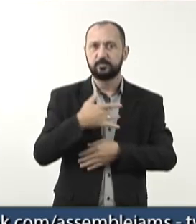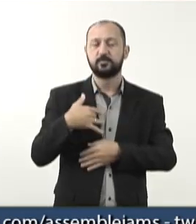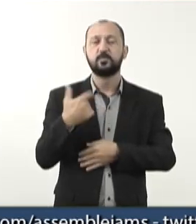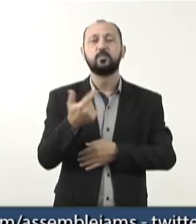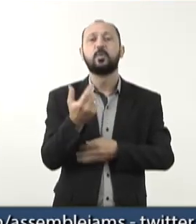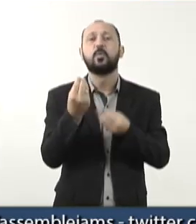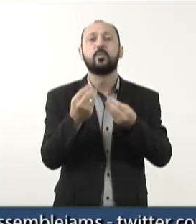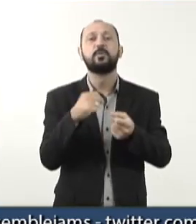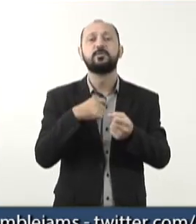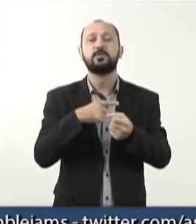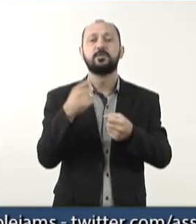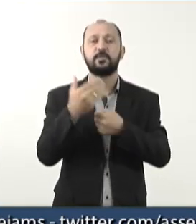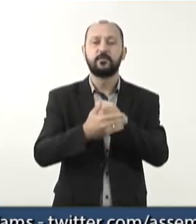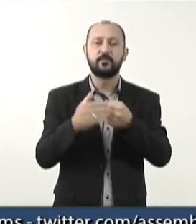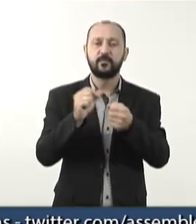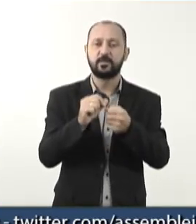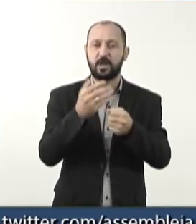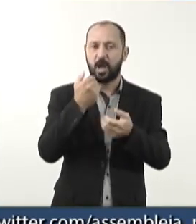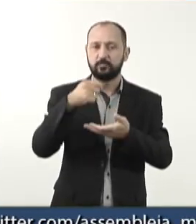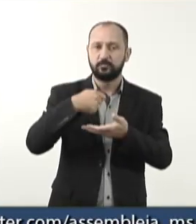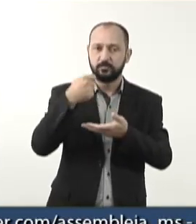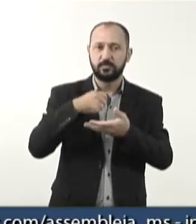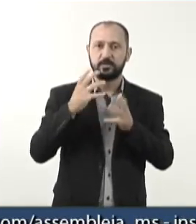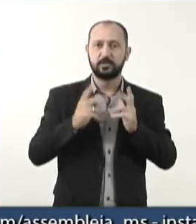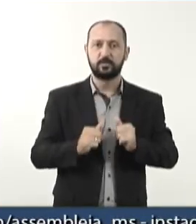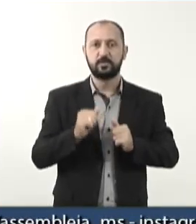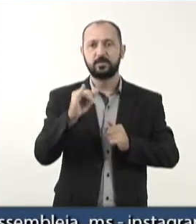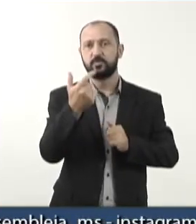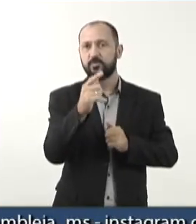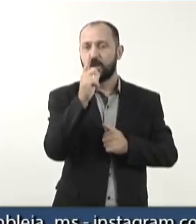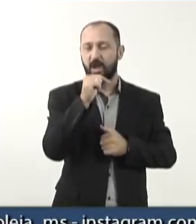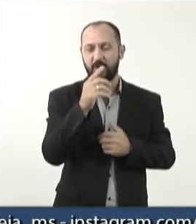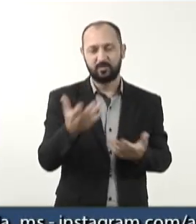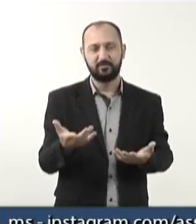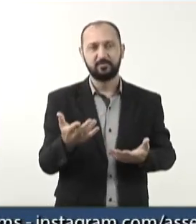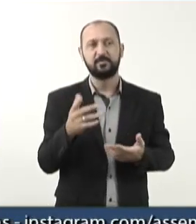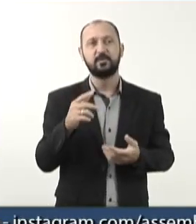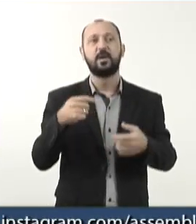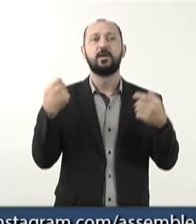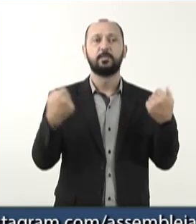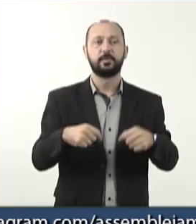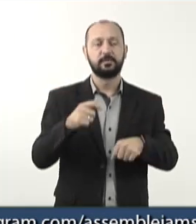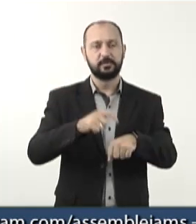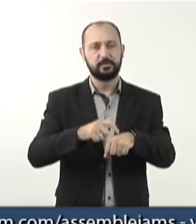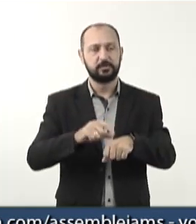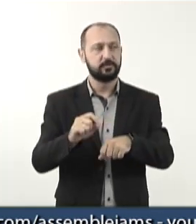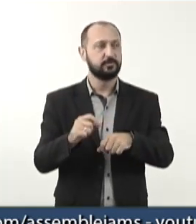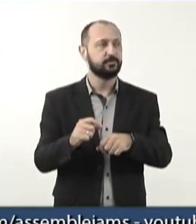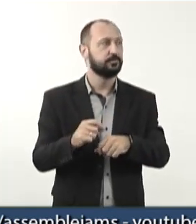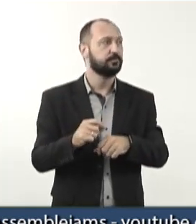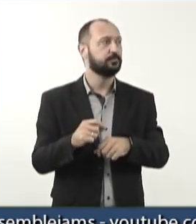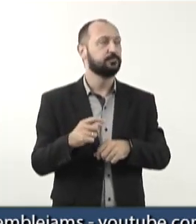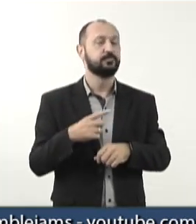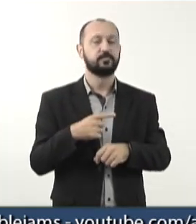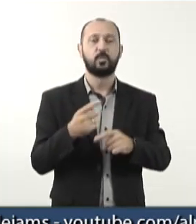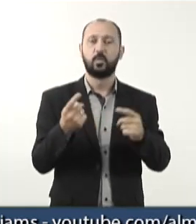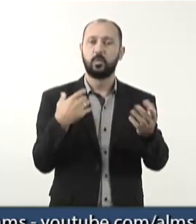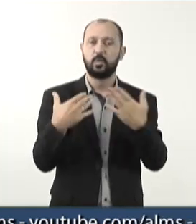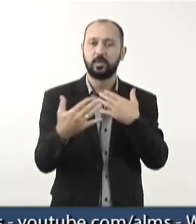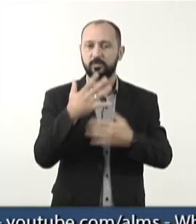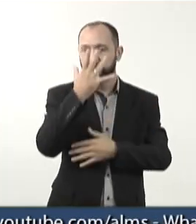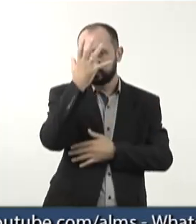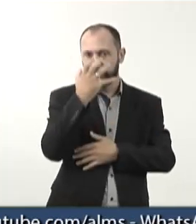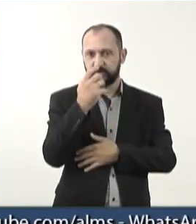tem condição da gente ter uma produção de alimento saudável se a gente não tiver água também. Então, é necessário, nesse momento, ter um debate